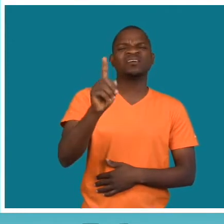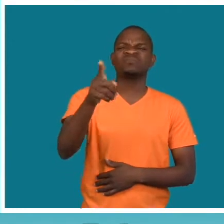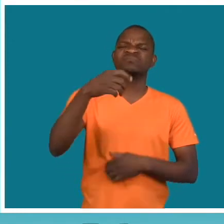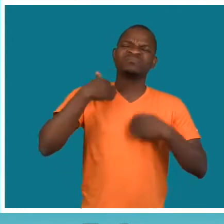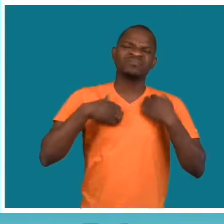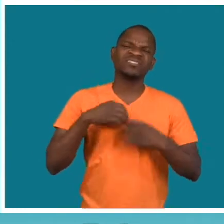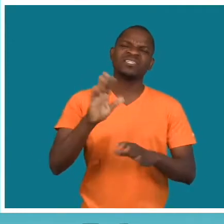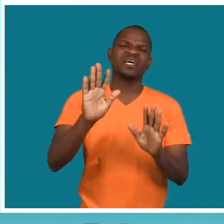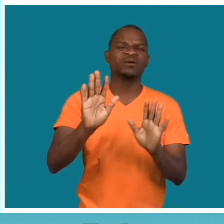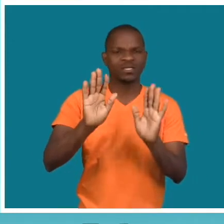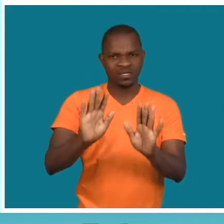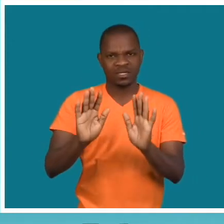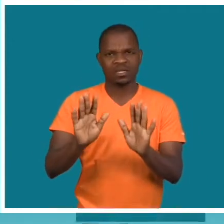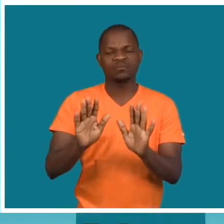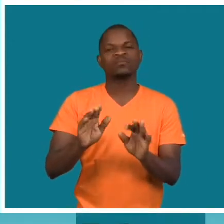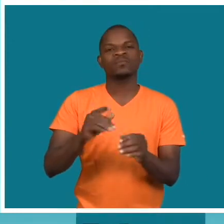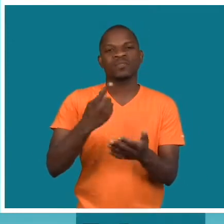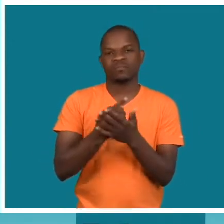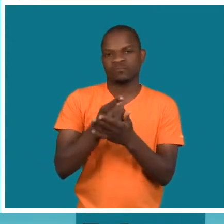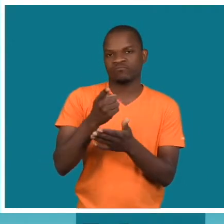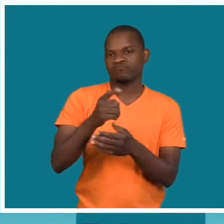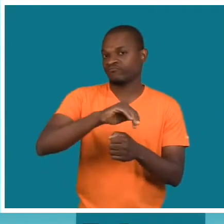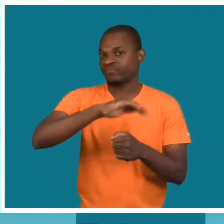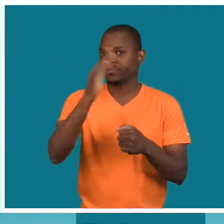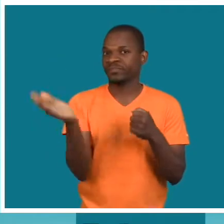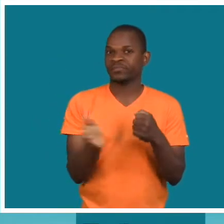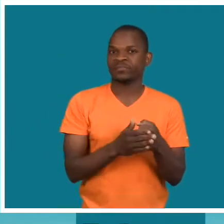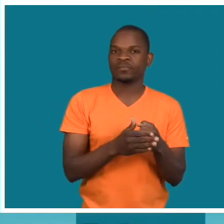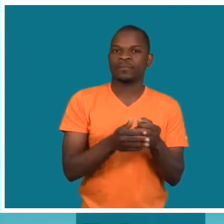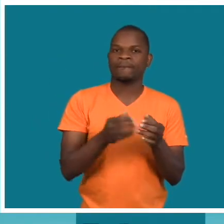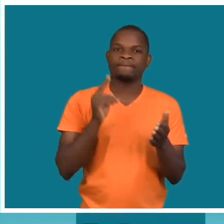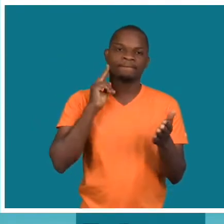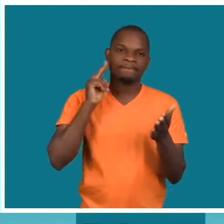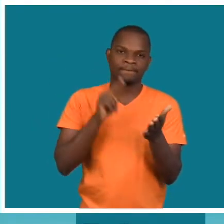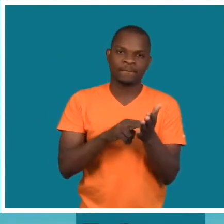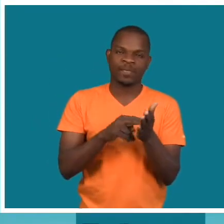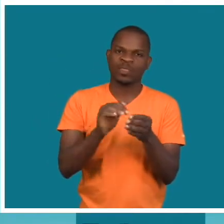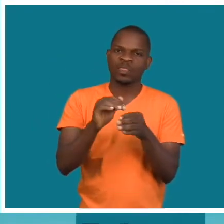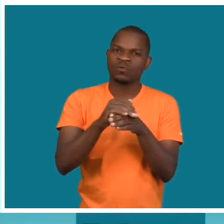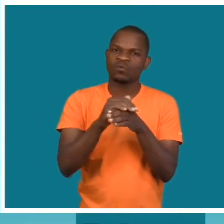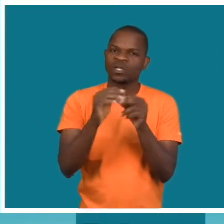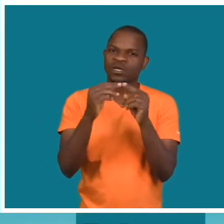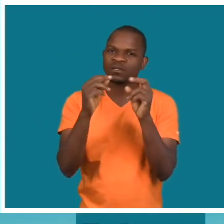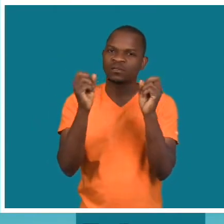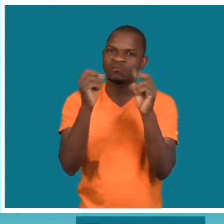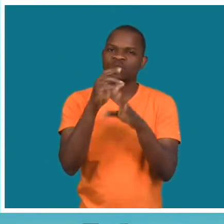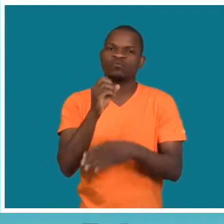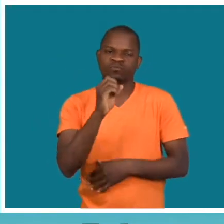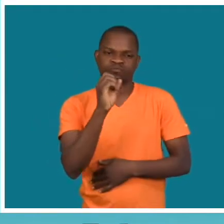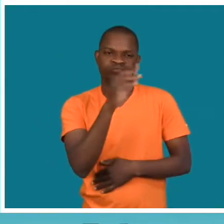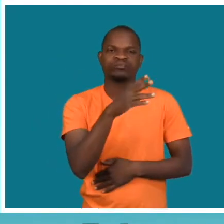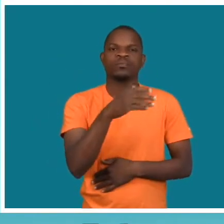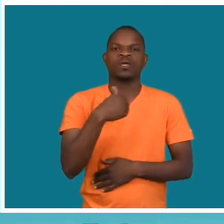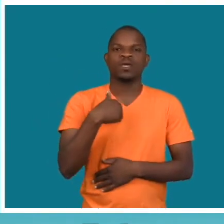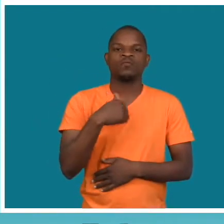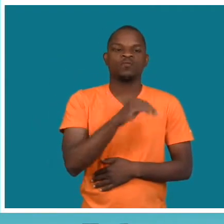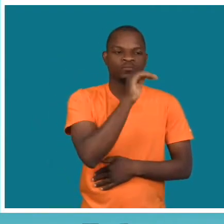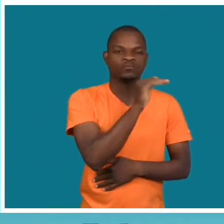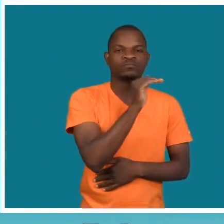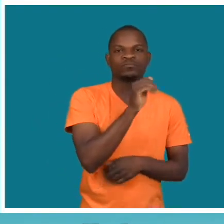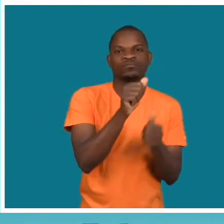senhor disse, não, você não precisa sofrer, volta de novo a mandar aquela carta com você por e-mail, que é para eu voltar a lembrar